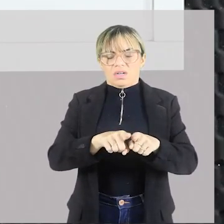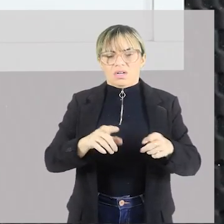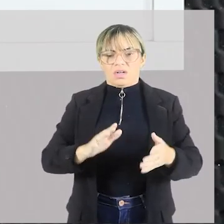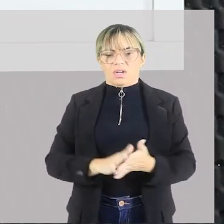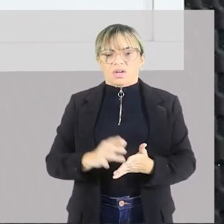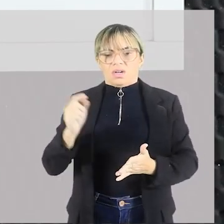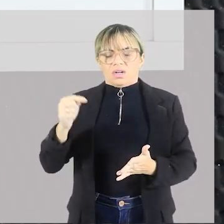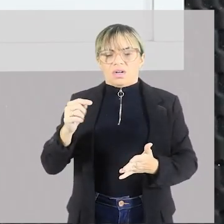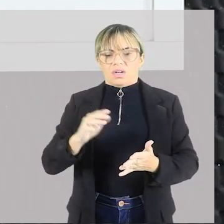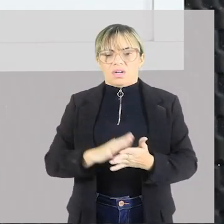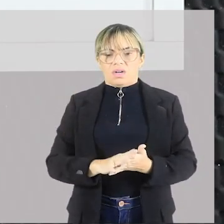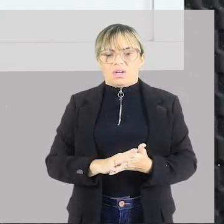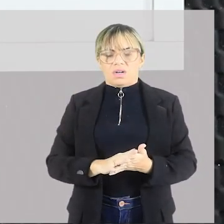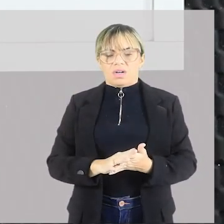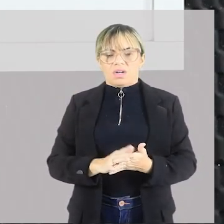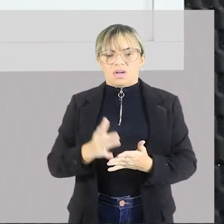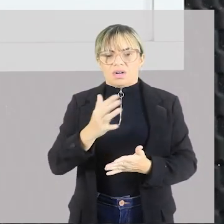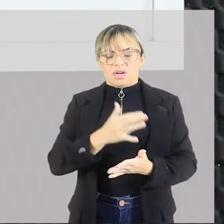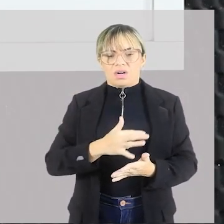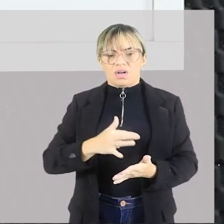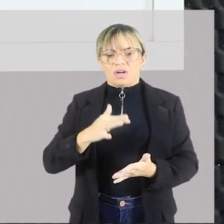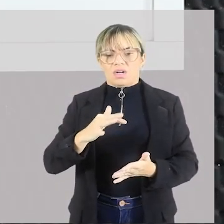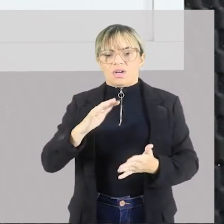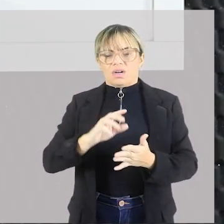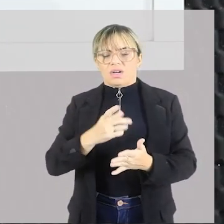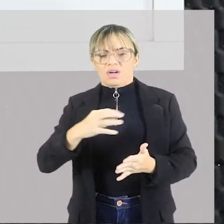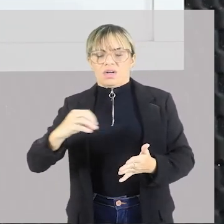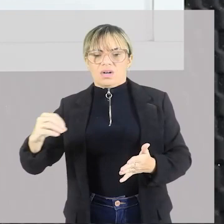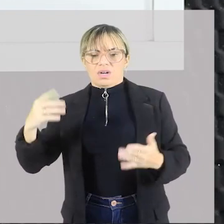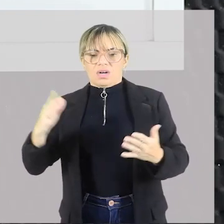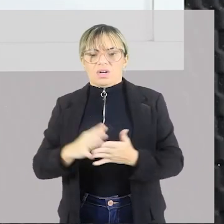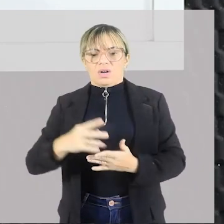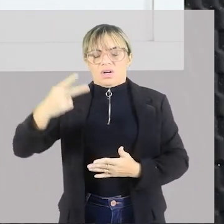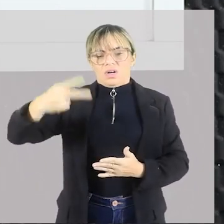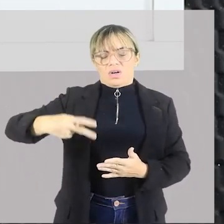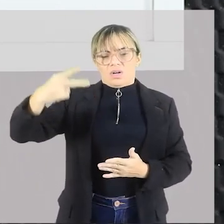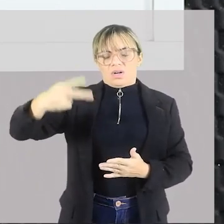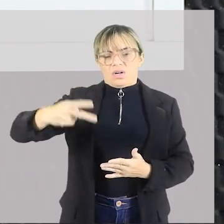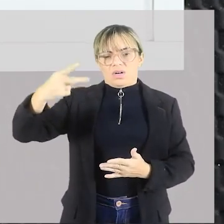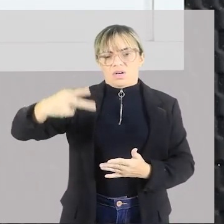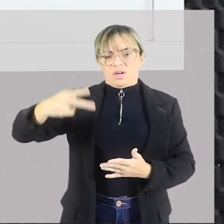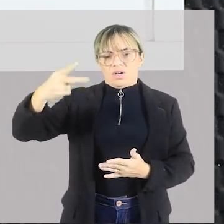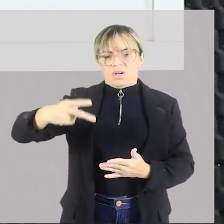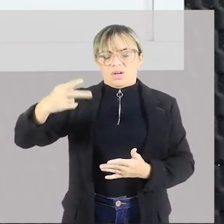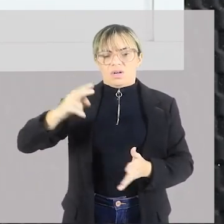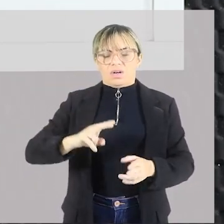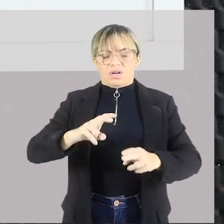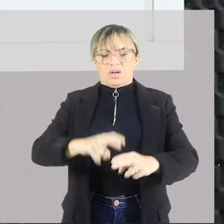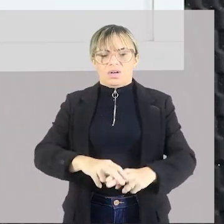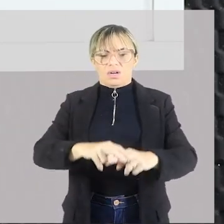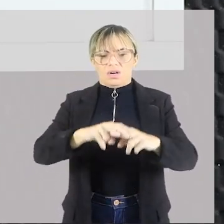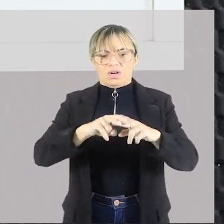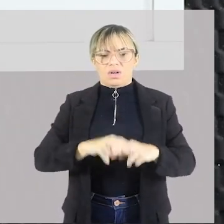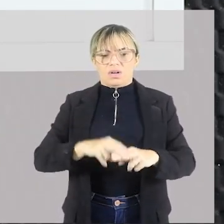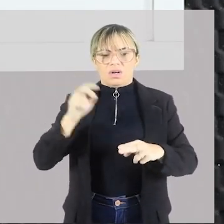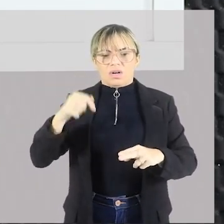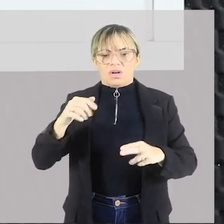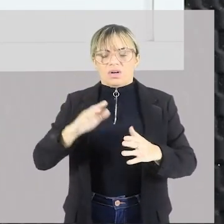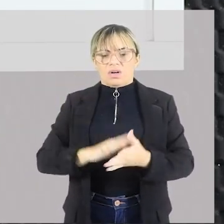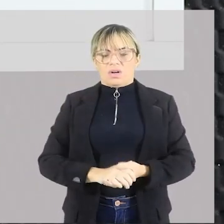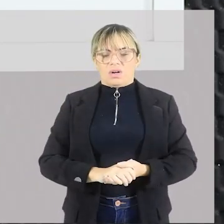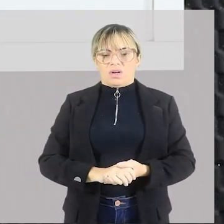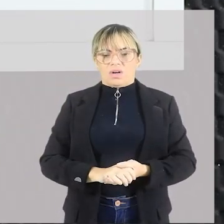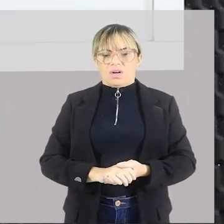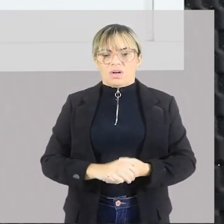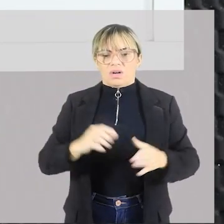francês 500 falam francês ele também tá incluindo o cara que fala os dois por isso que eu coloquei esse conjunto aqui entrelaçado porque